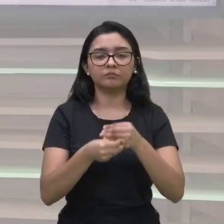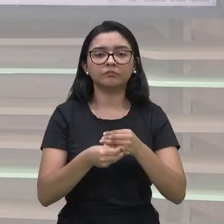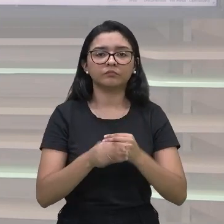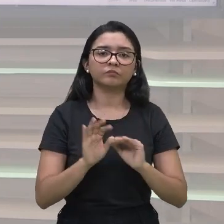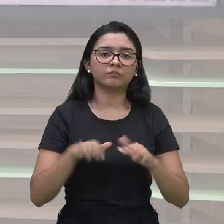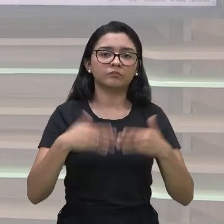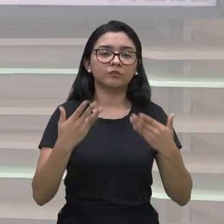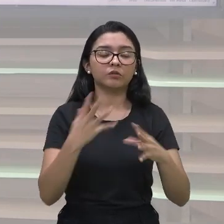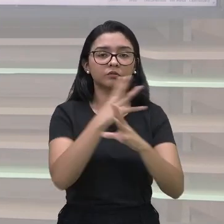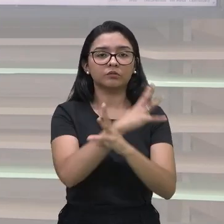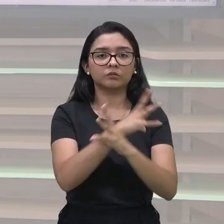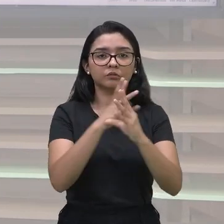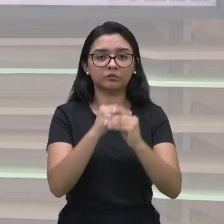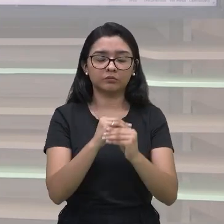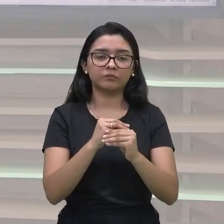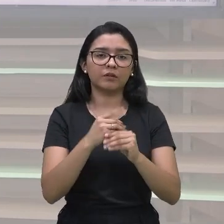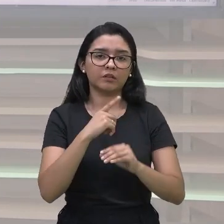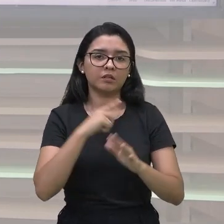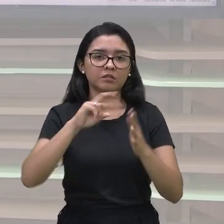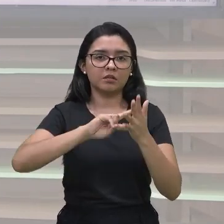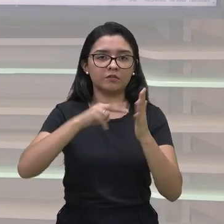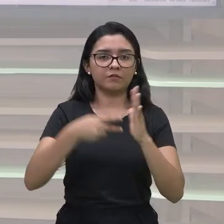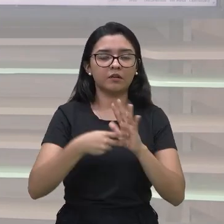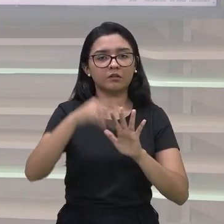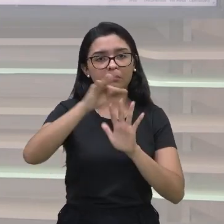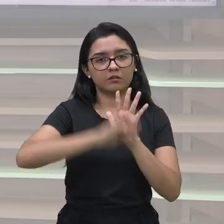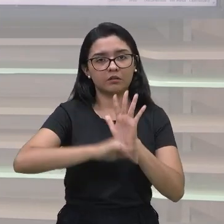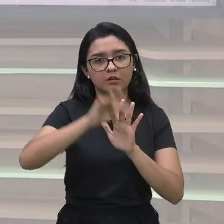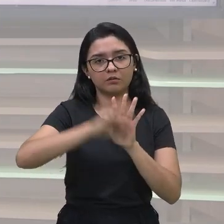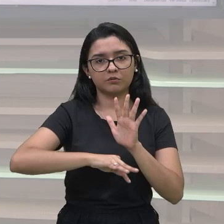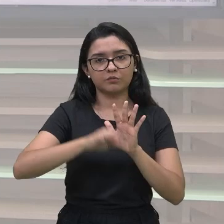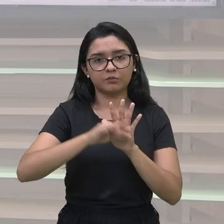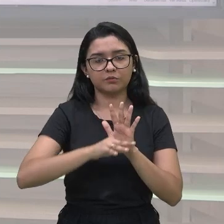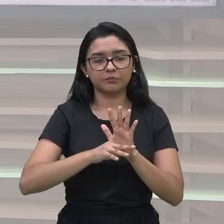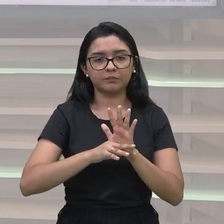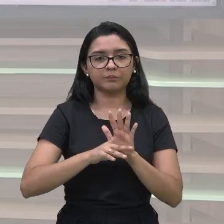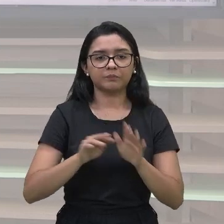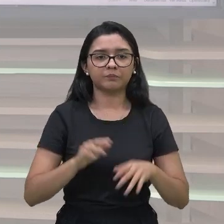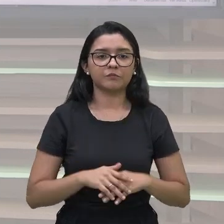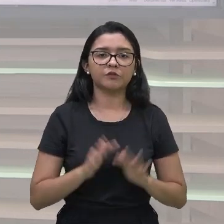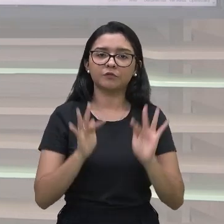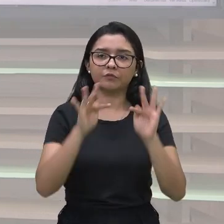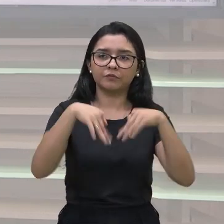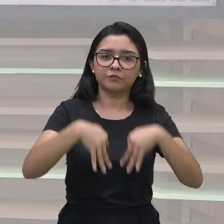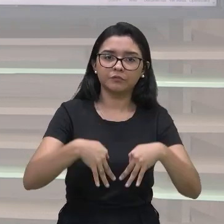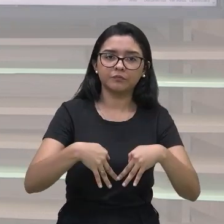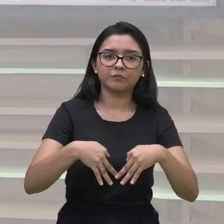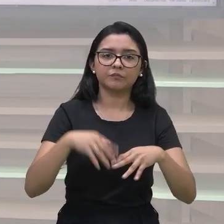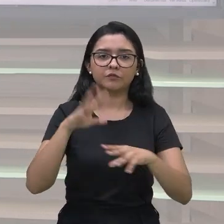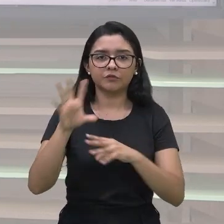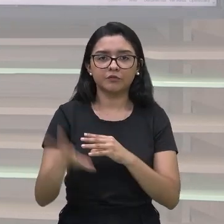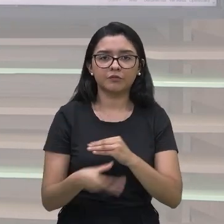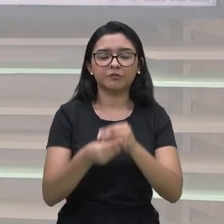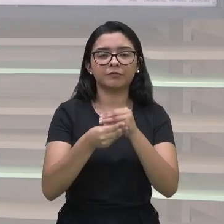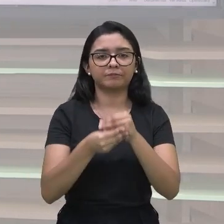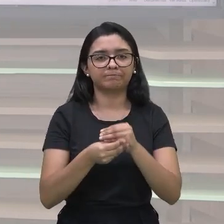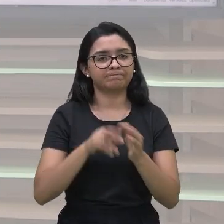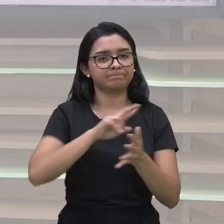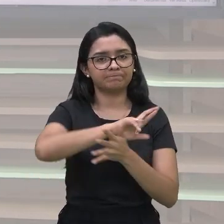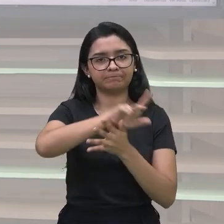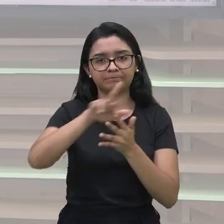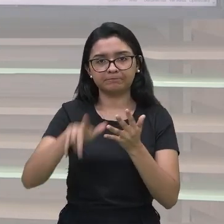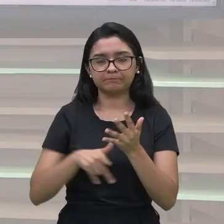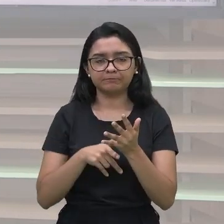elas vão trazer a esses sentidos, tá? Sentidos de conclusão, de adição, entre outros.